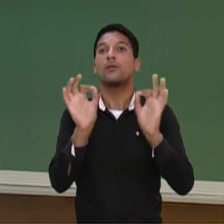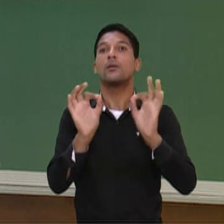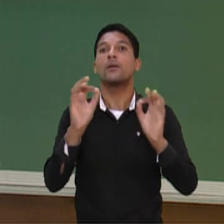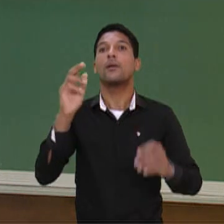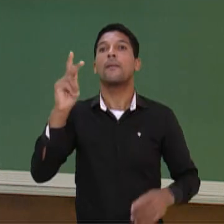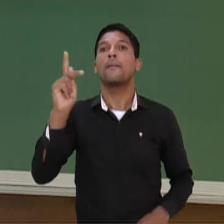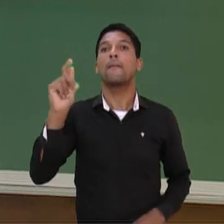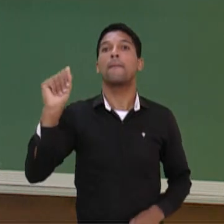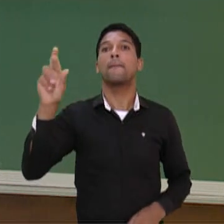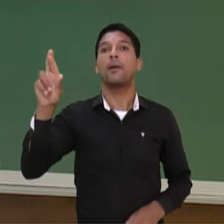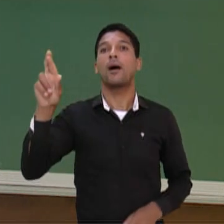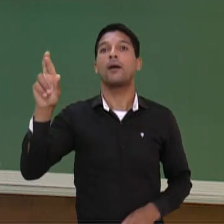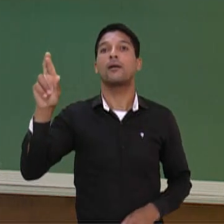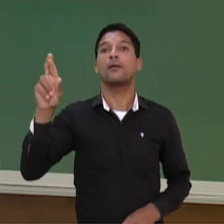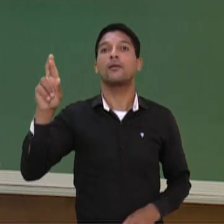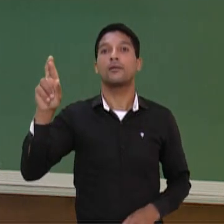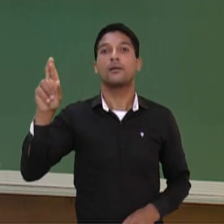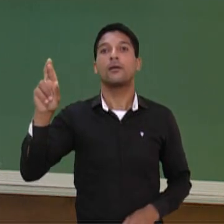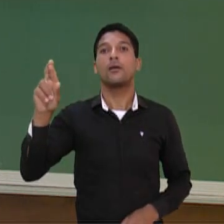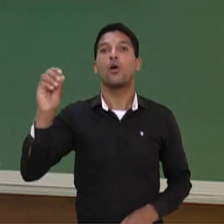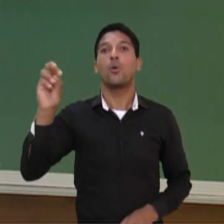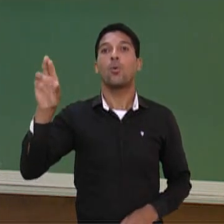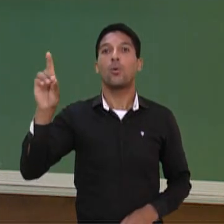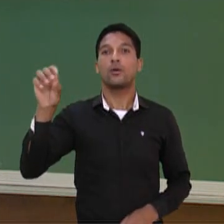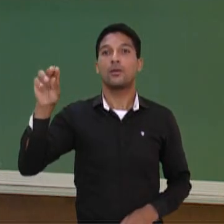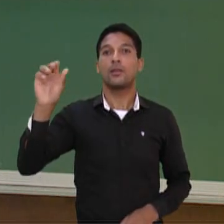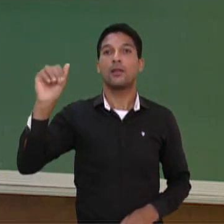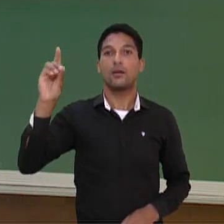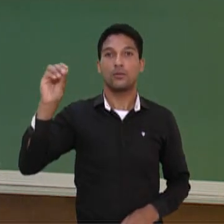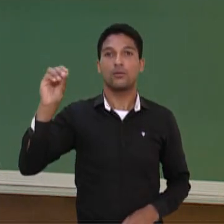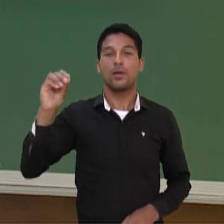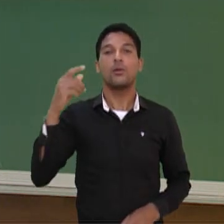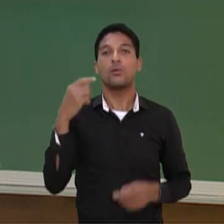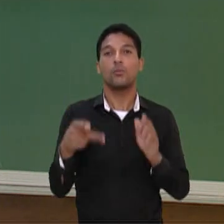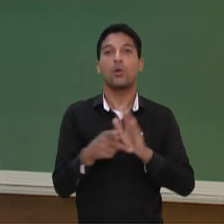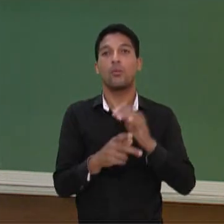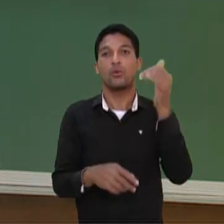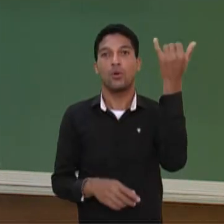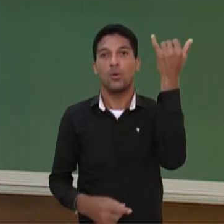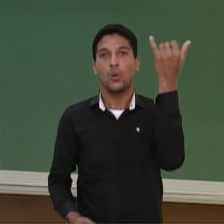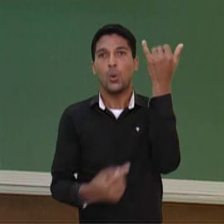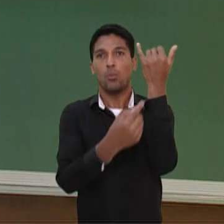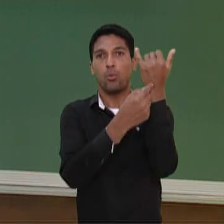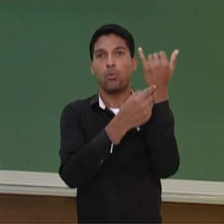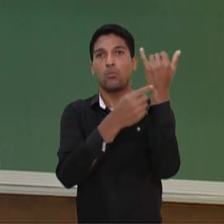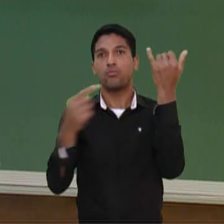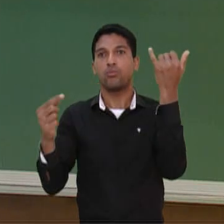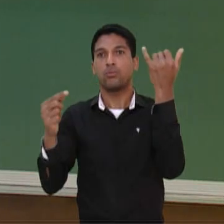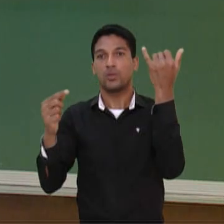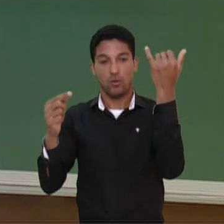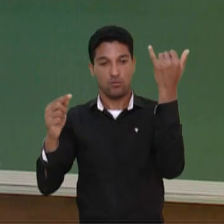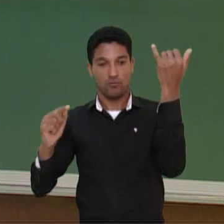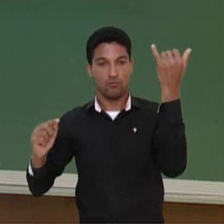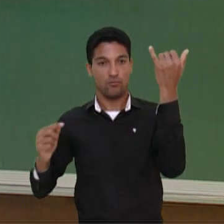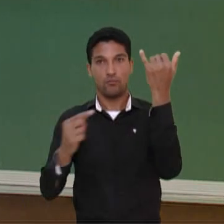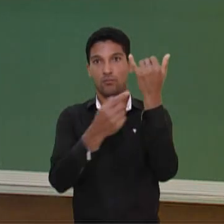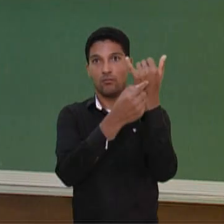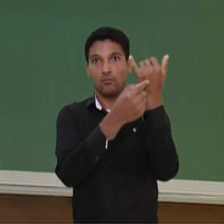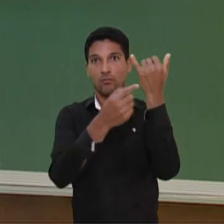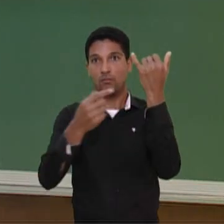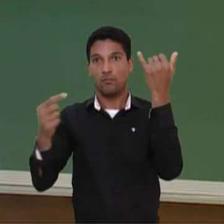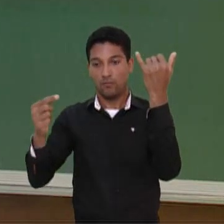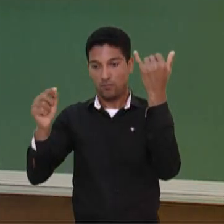Diego um roteirinho para a construção de gráfico. Isso aqui ele deixou com vocês lá. Então, primeiro, o que você